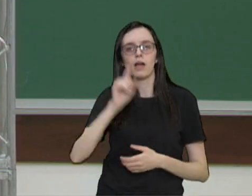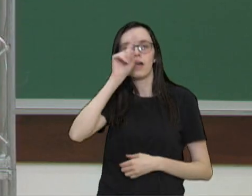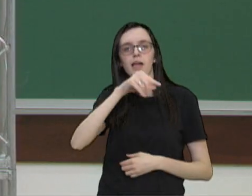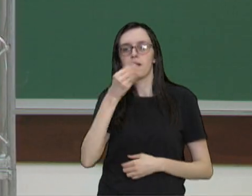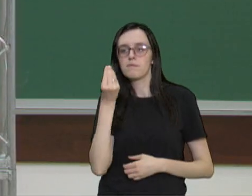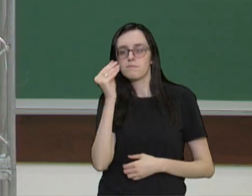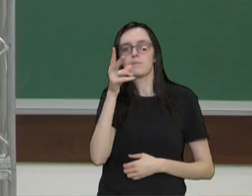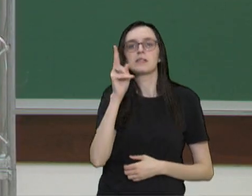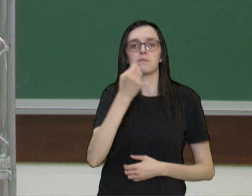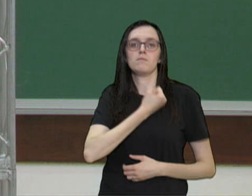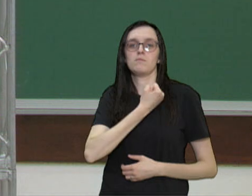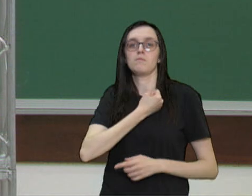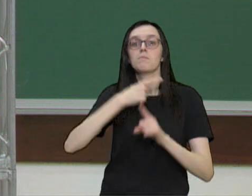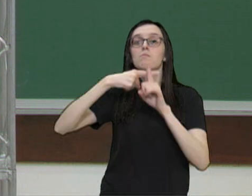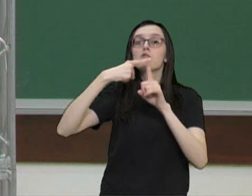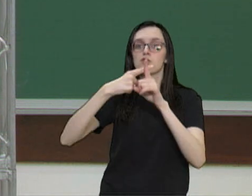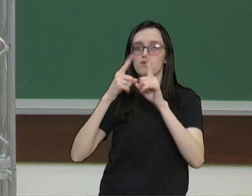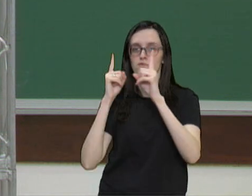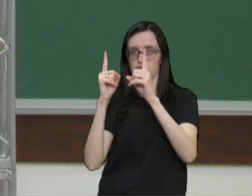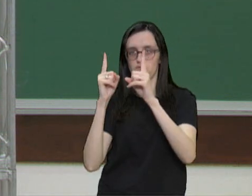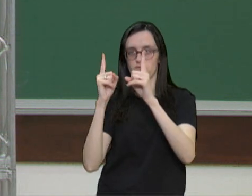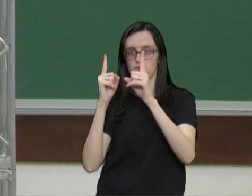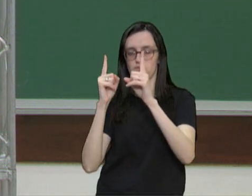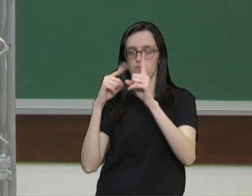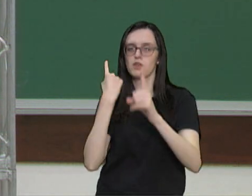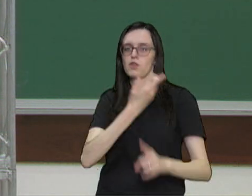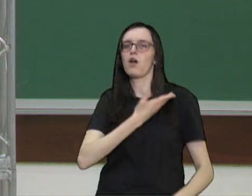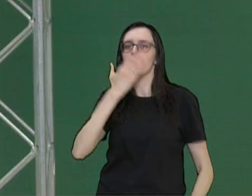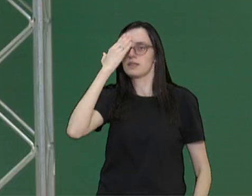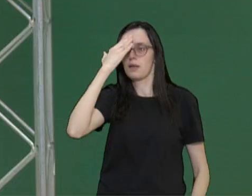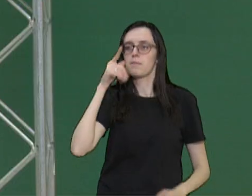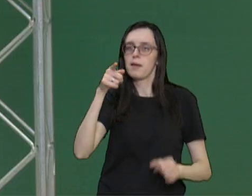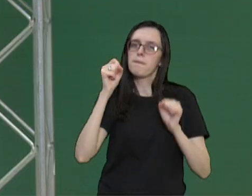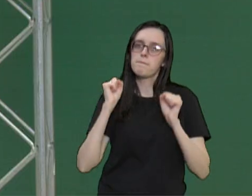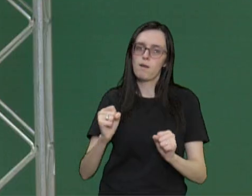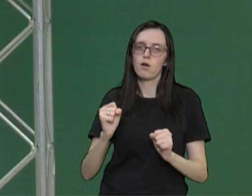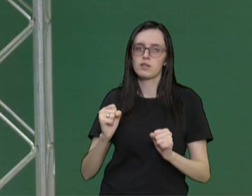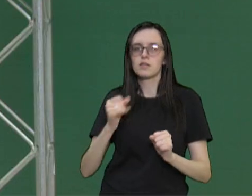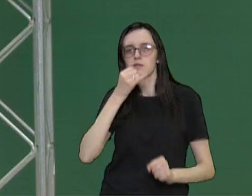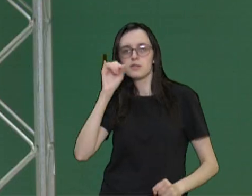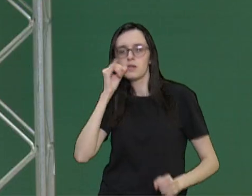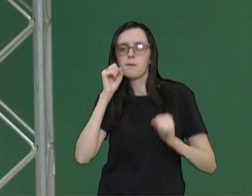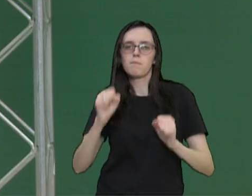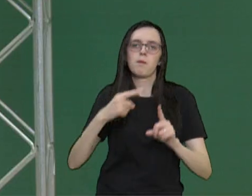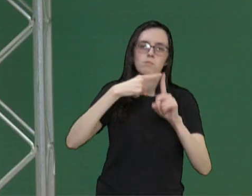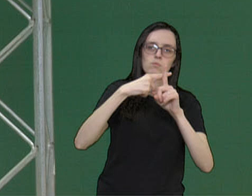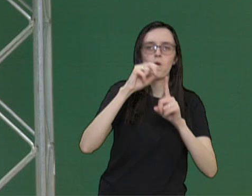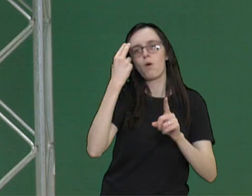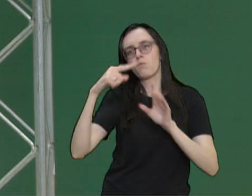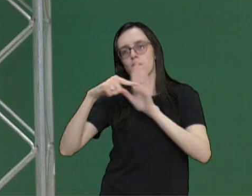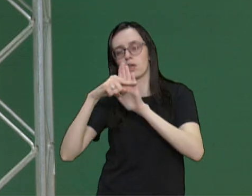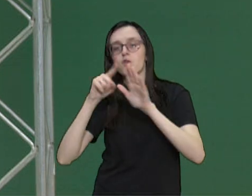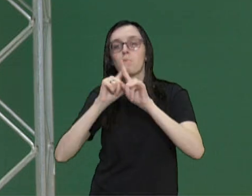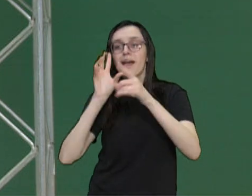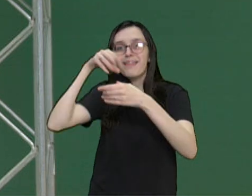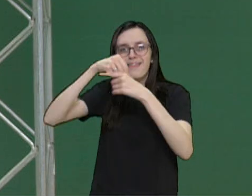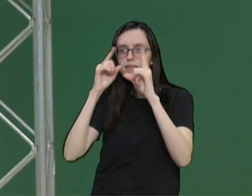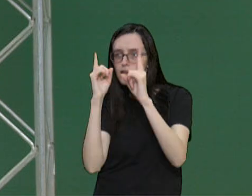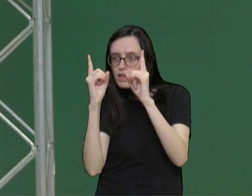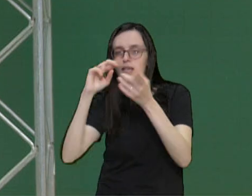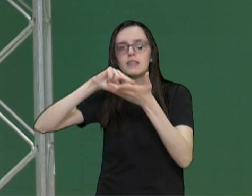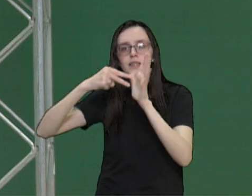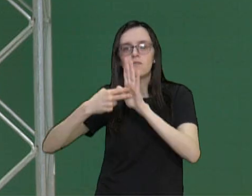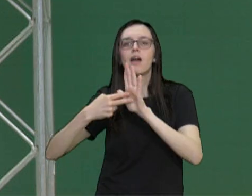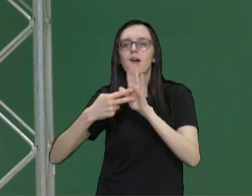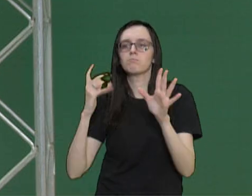valor sempre positivo. No caso, uma carga, a gente sabe, ela pode adquirir um valor negativo ou positivo, mas como ela está dentro do módulo, para